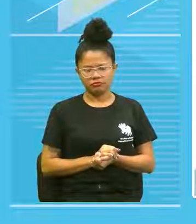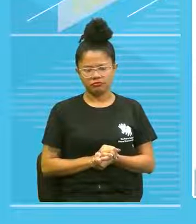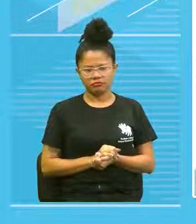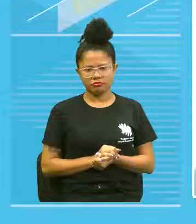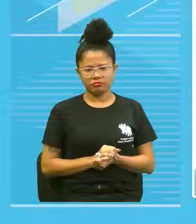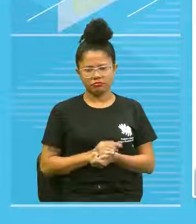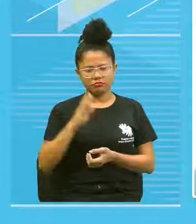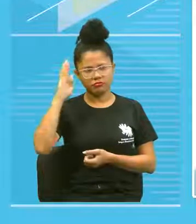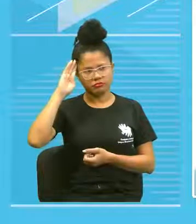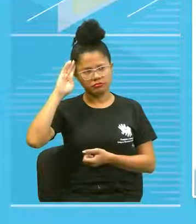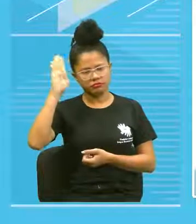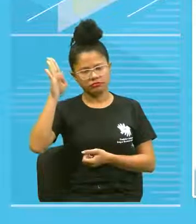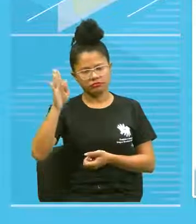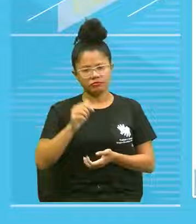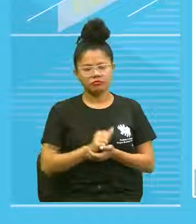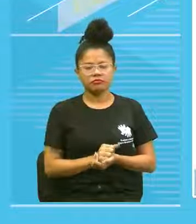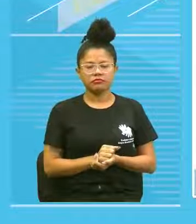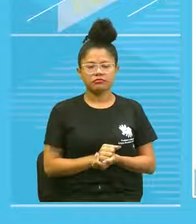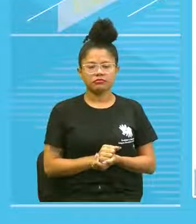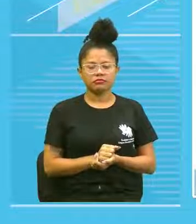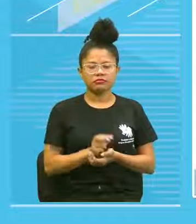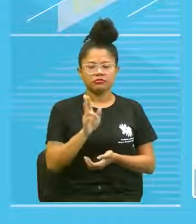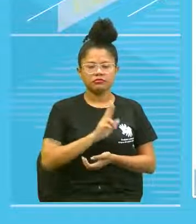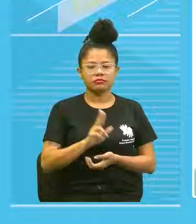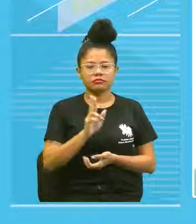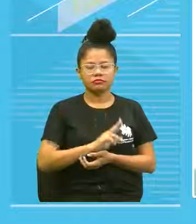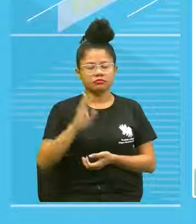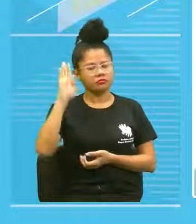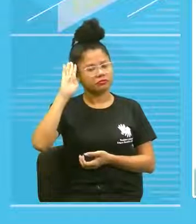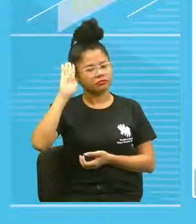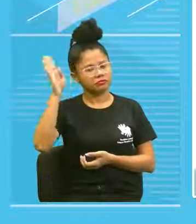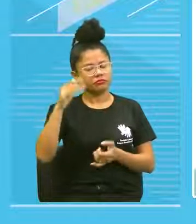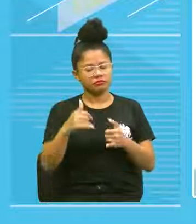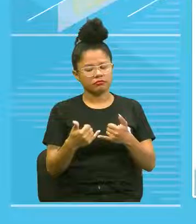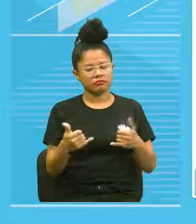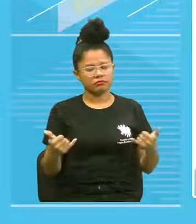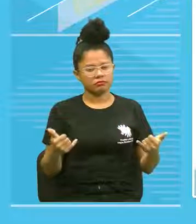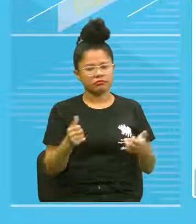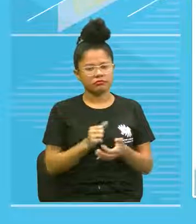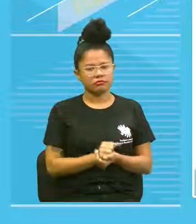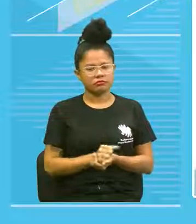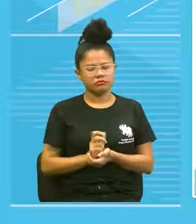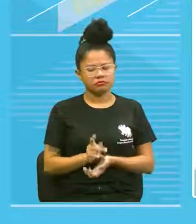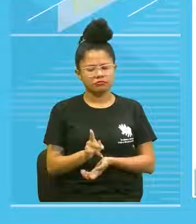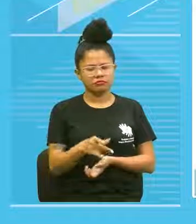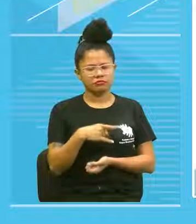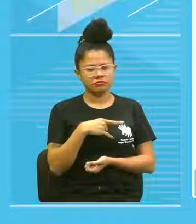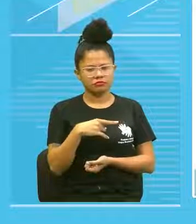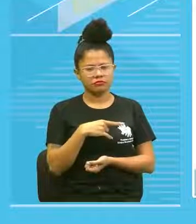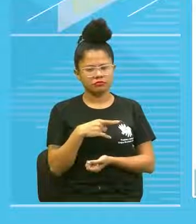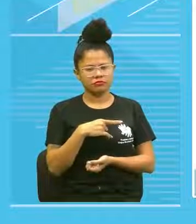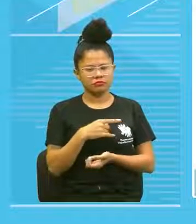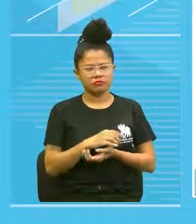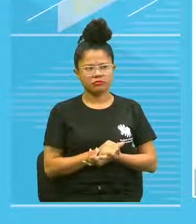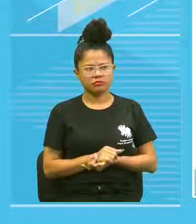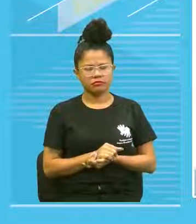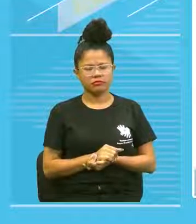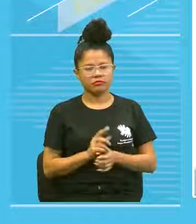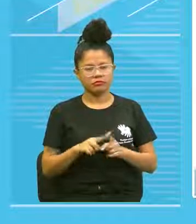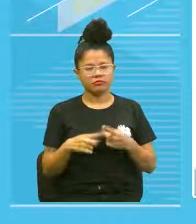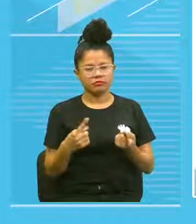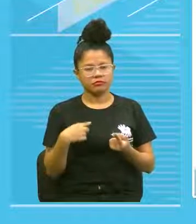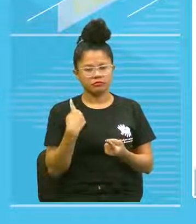principalmente energias e renováveis mais